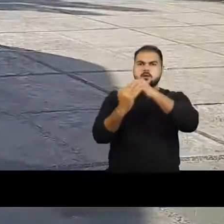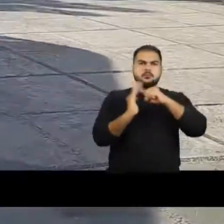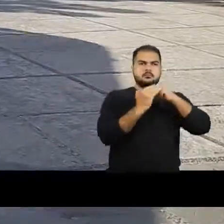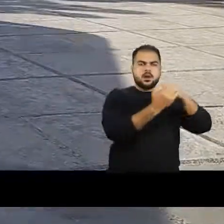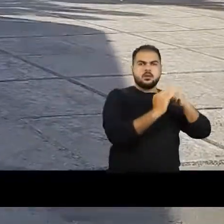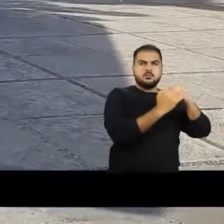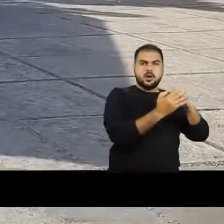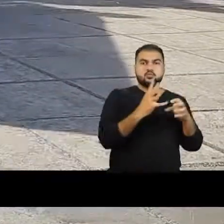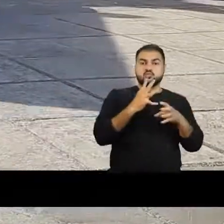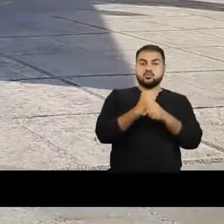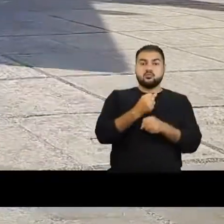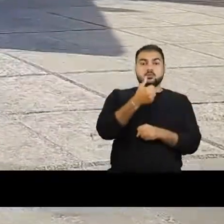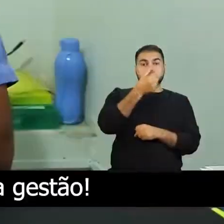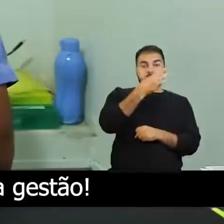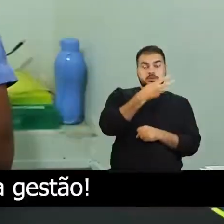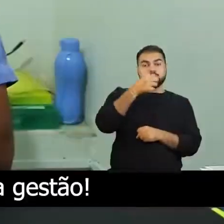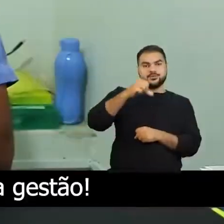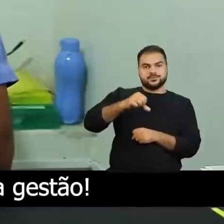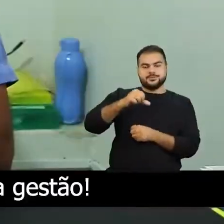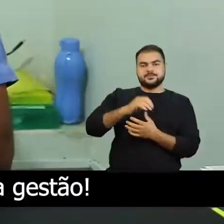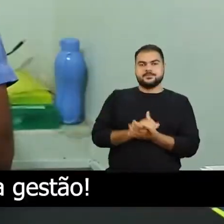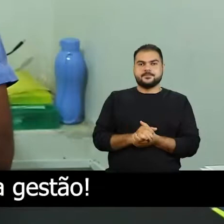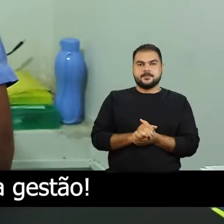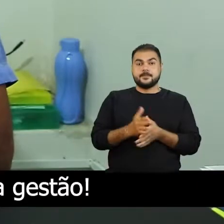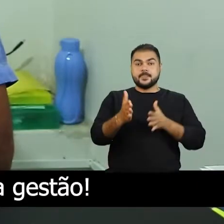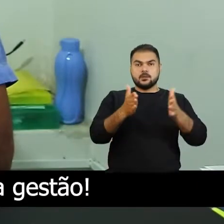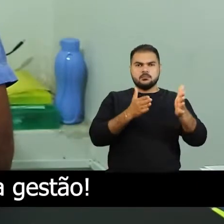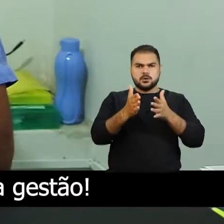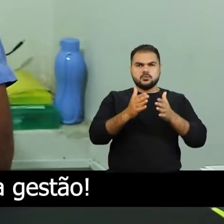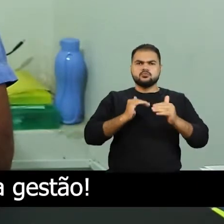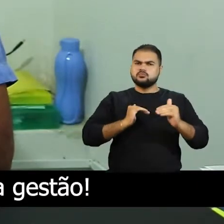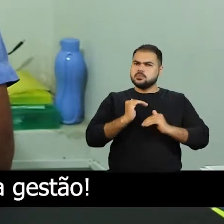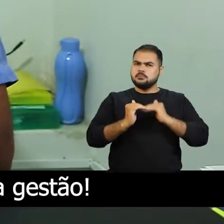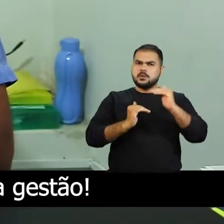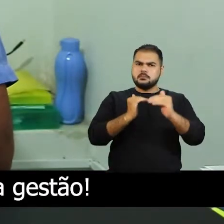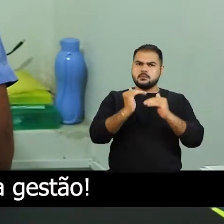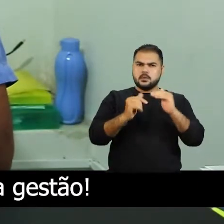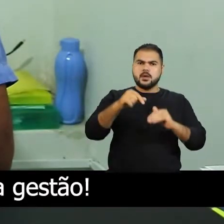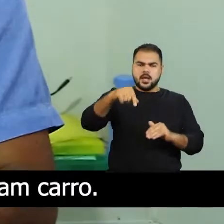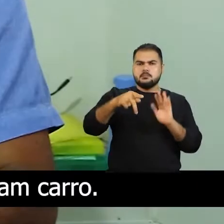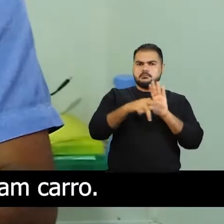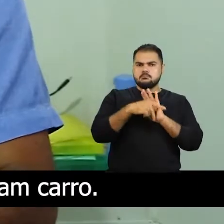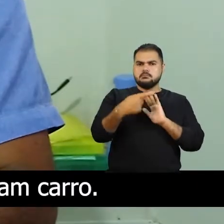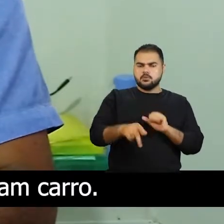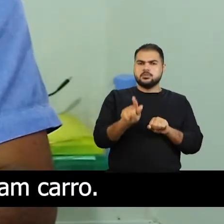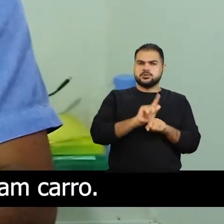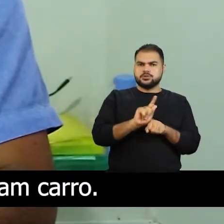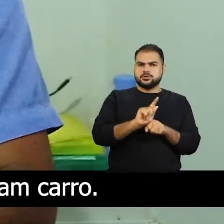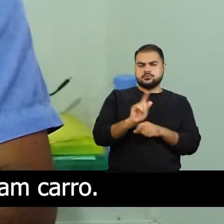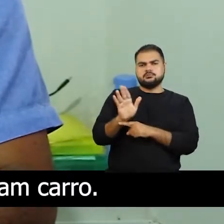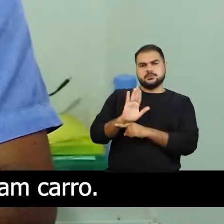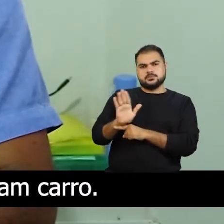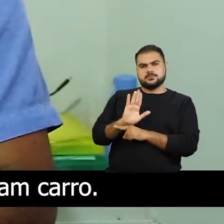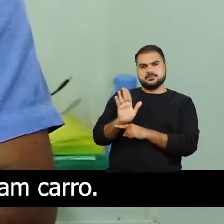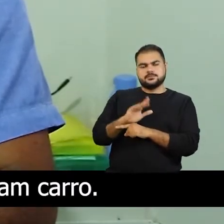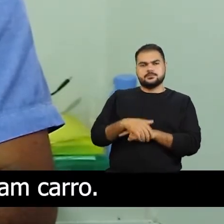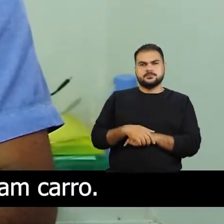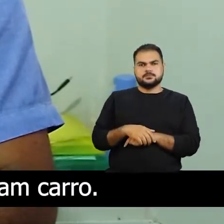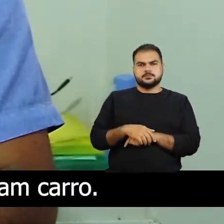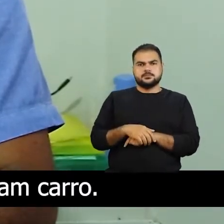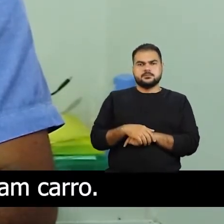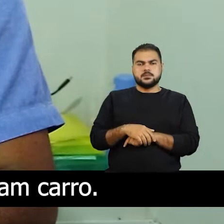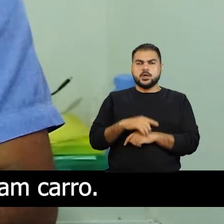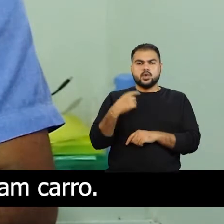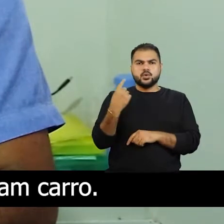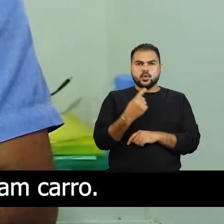a 39 bairros. Foi o período que mais a gente avançou, foi nessa gestão. Nós redirecionamos